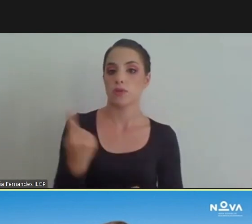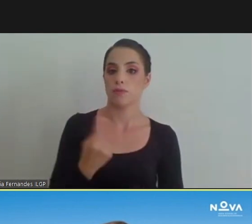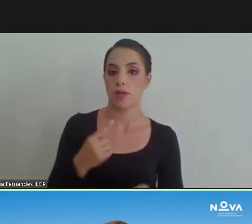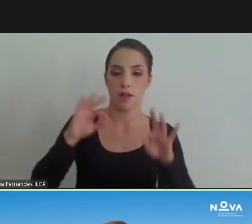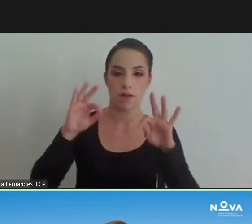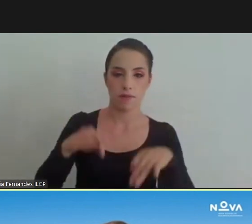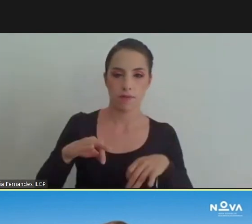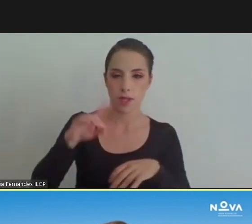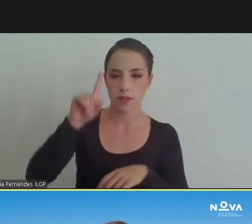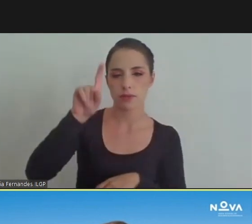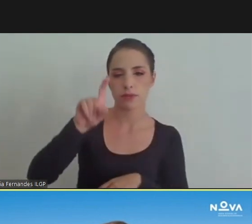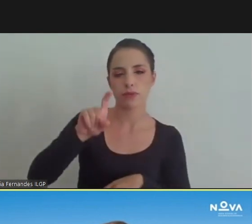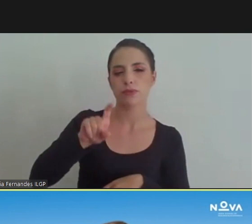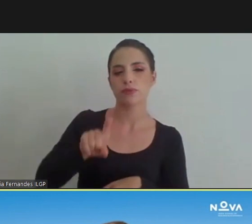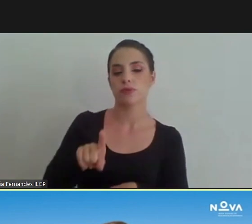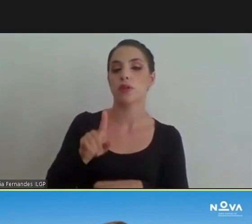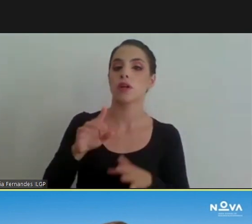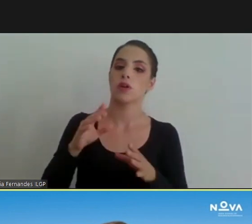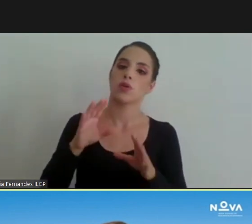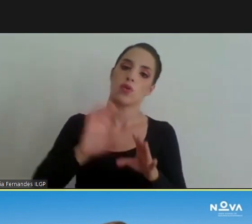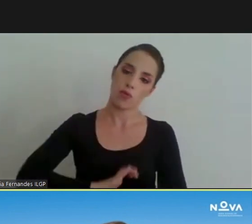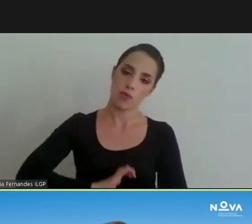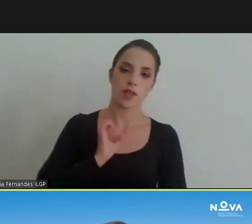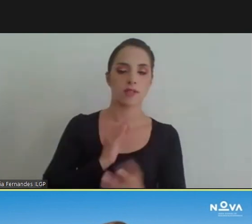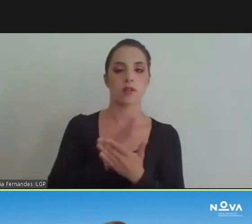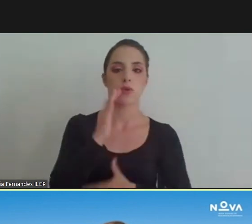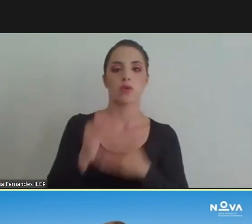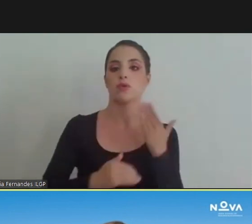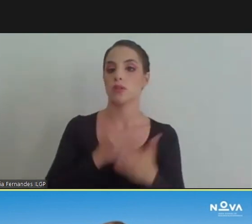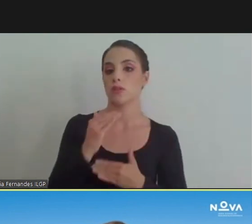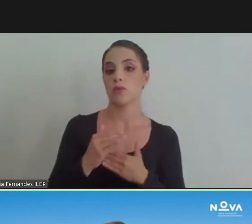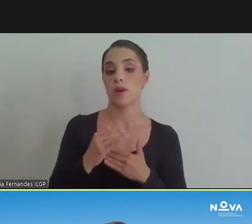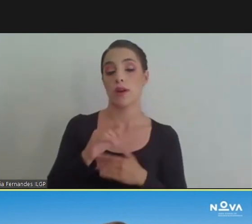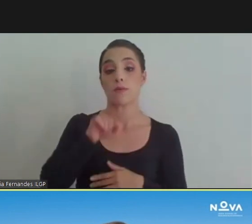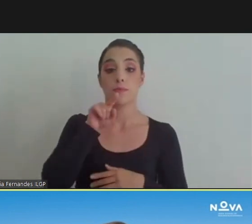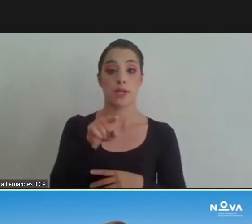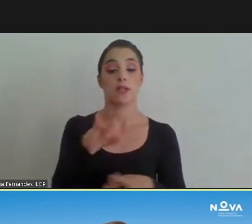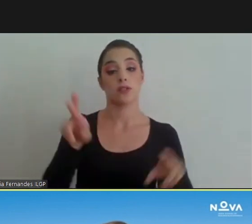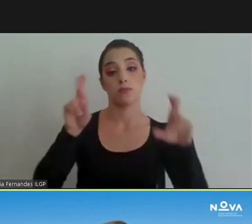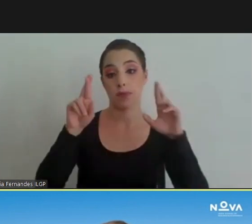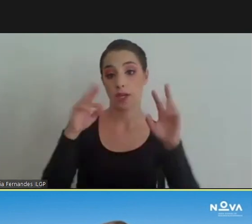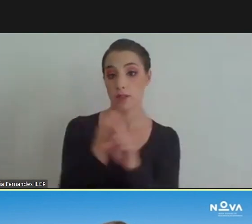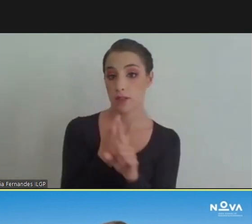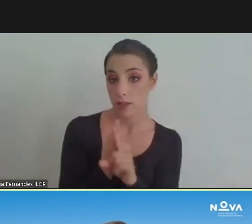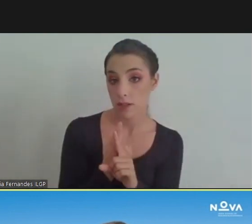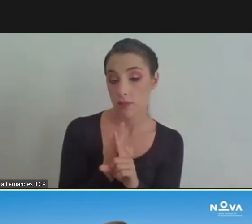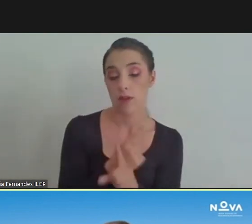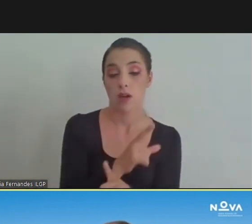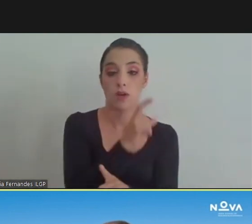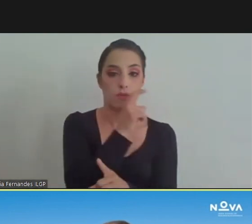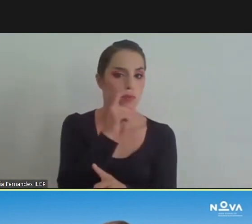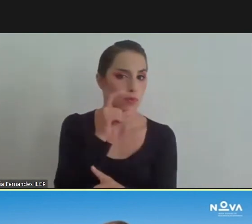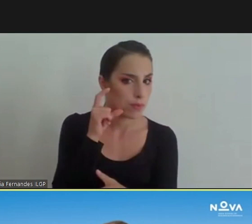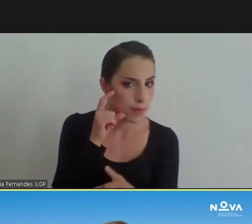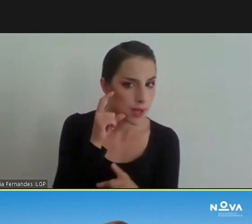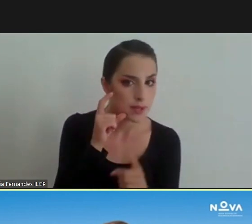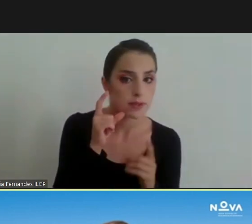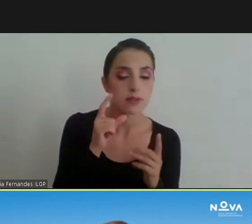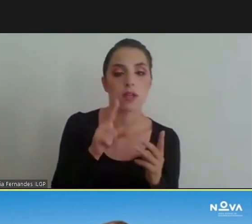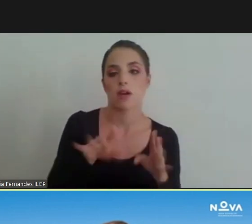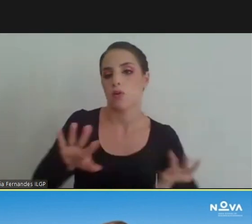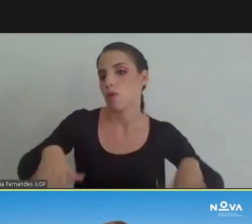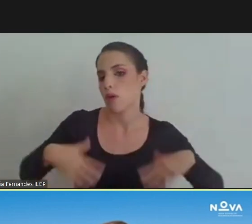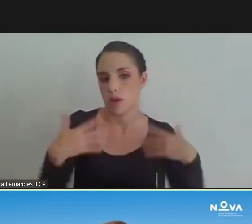que haja confiança entre todos para que aquelas expectativas, as promessas, quaisquer que elas sejam,